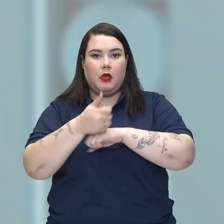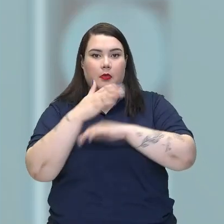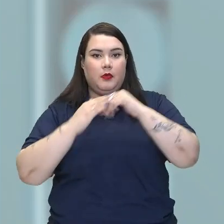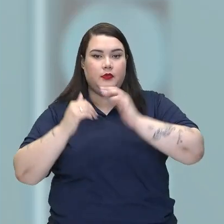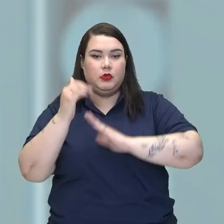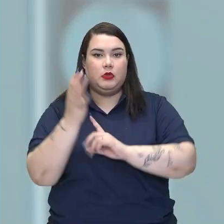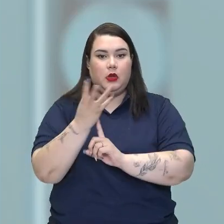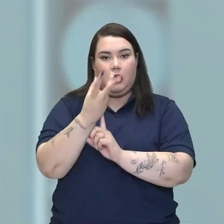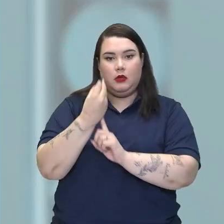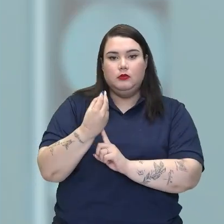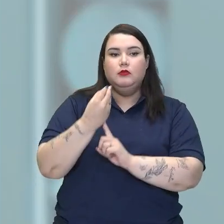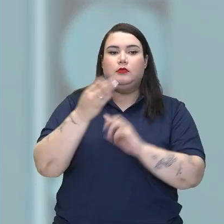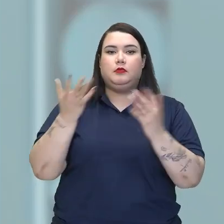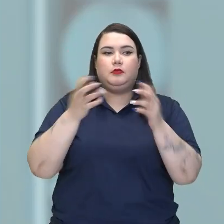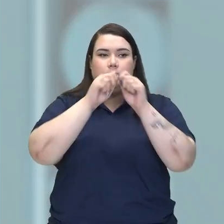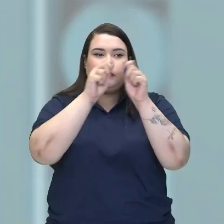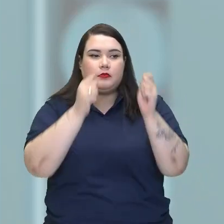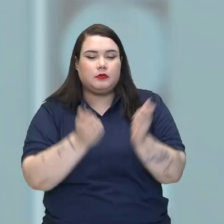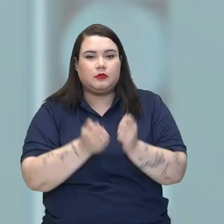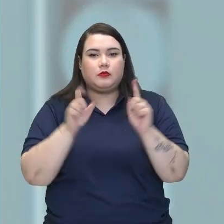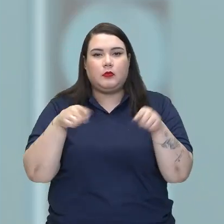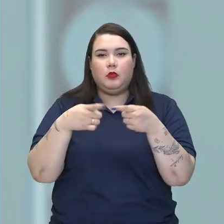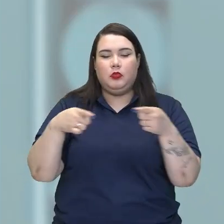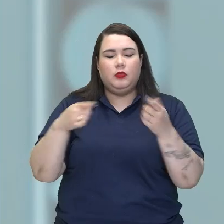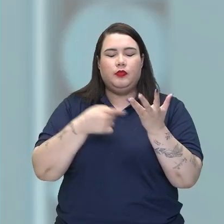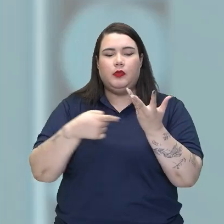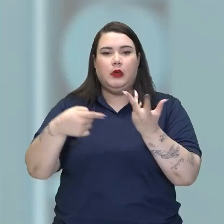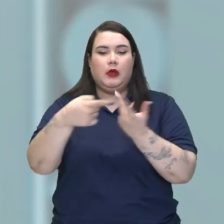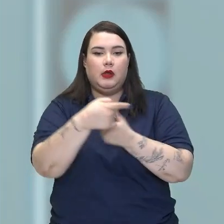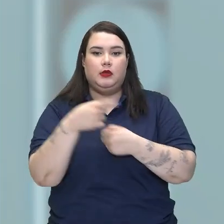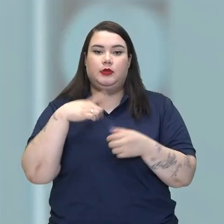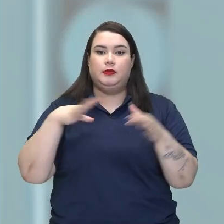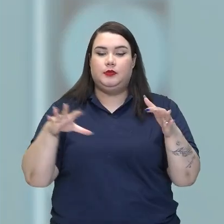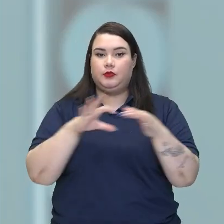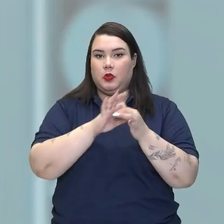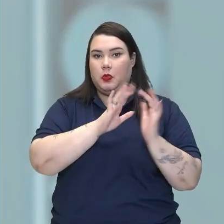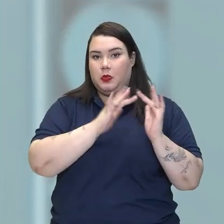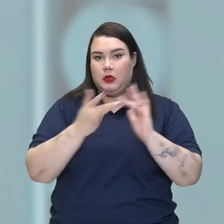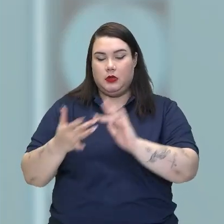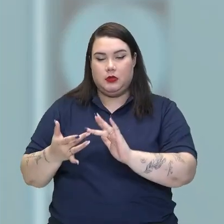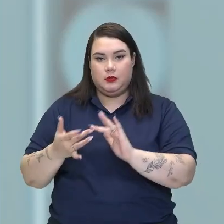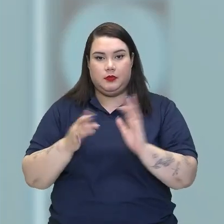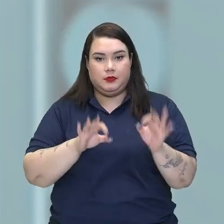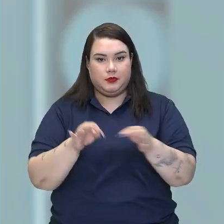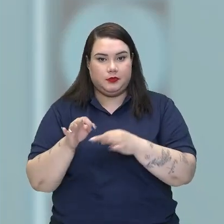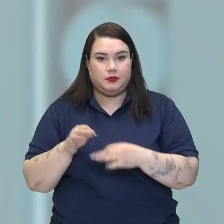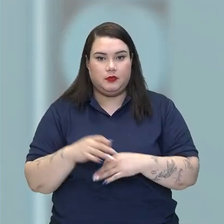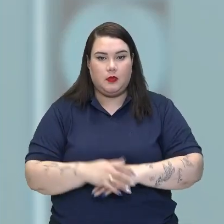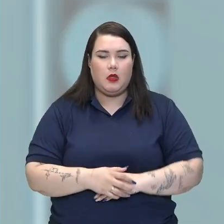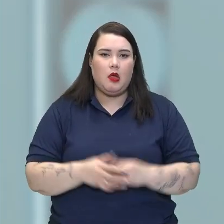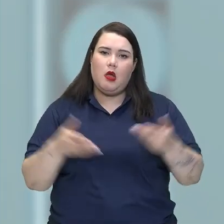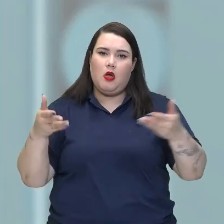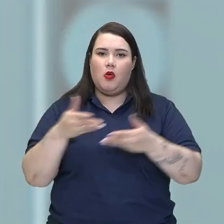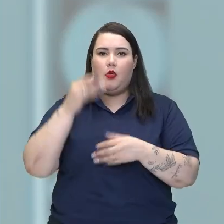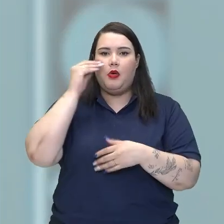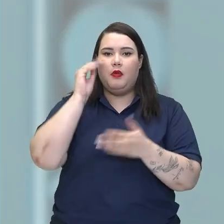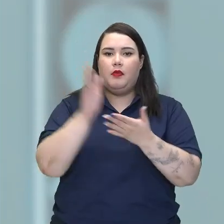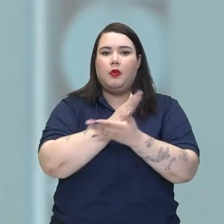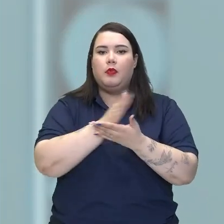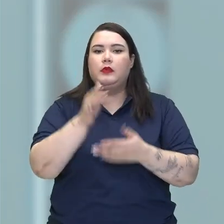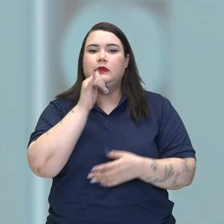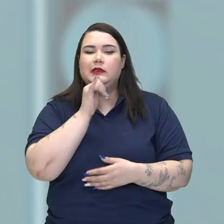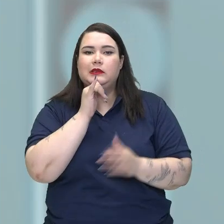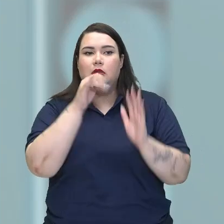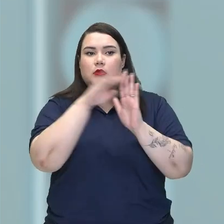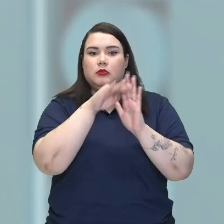coisas diferentes em inúmeros contextos, perfeito? E a gente vai ver alguns exemplos desses autores, quem